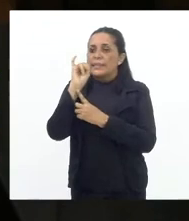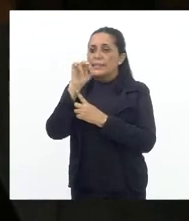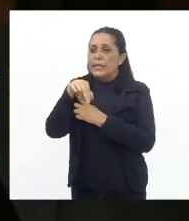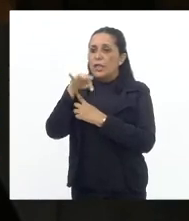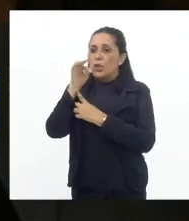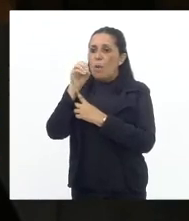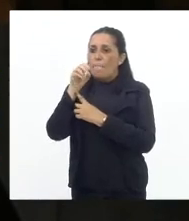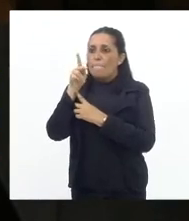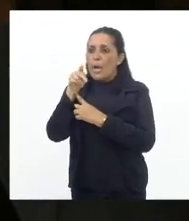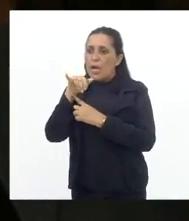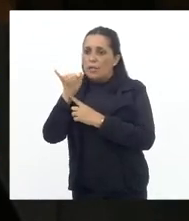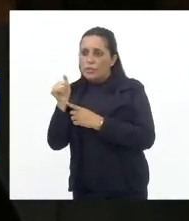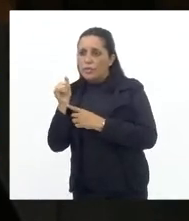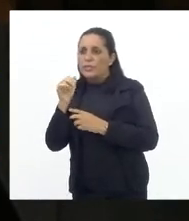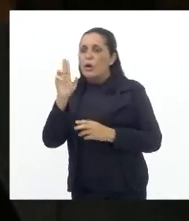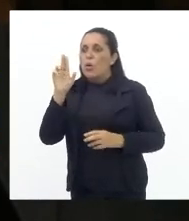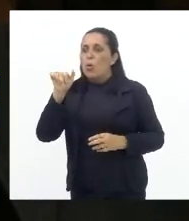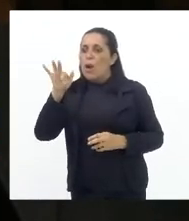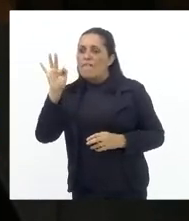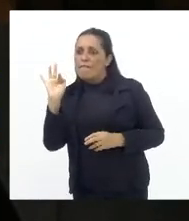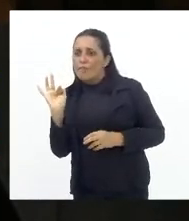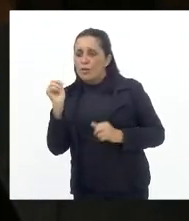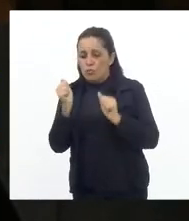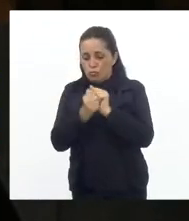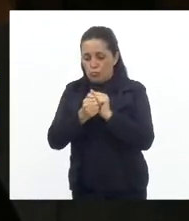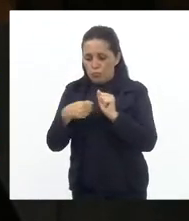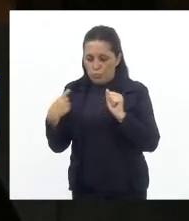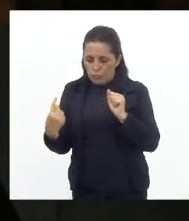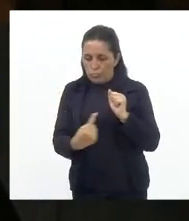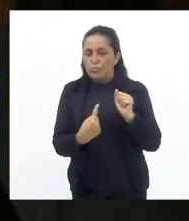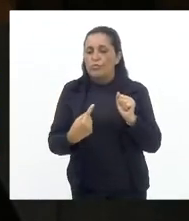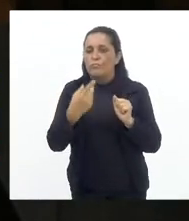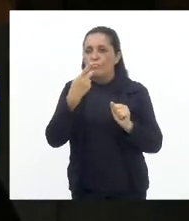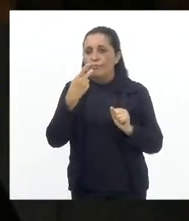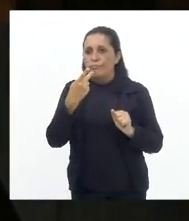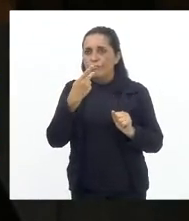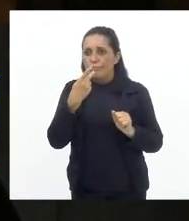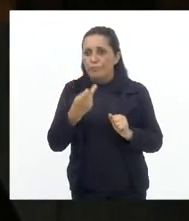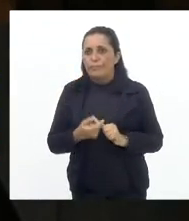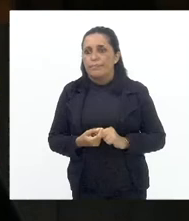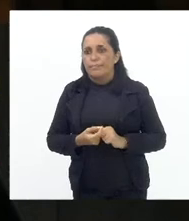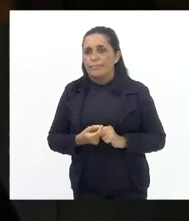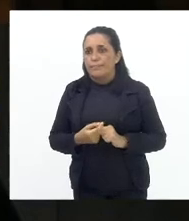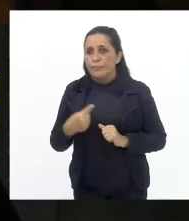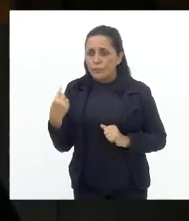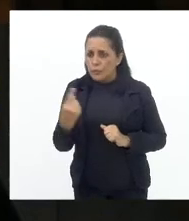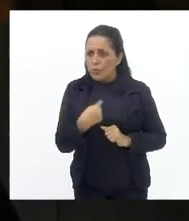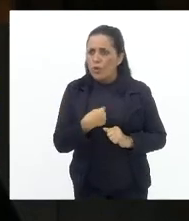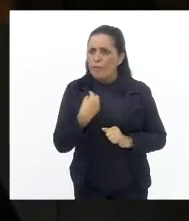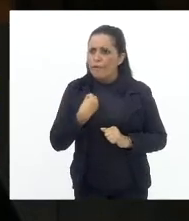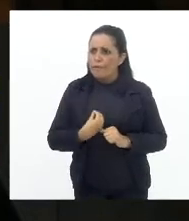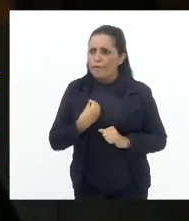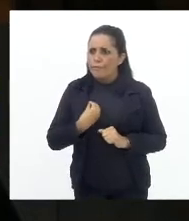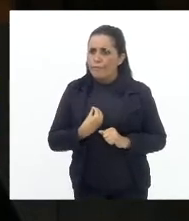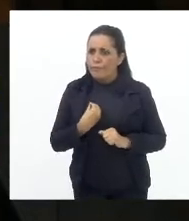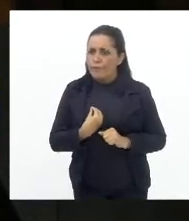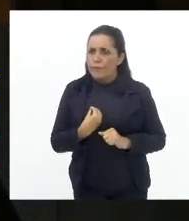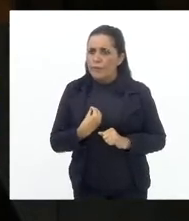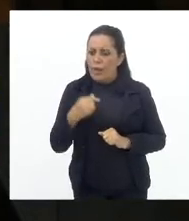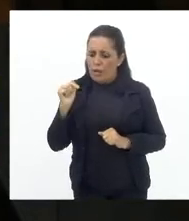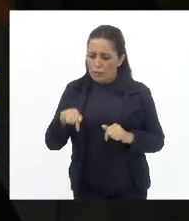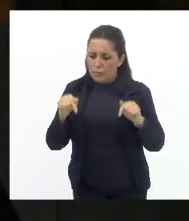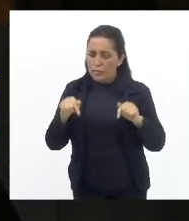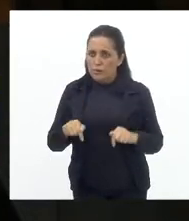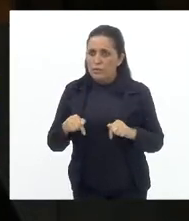da UENF aqui conosco não é falar é de que nós vamos viver aqui momentos